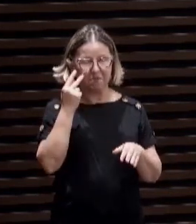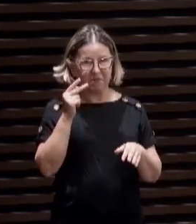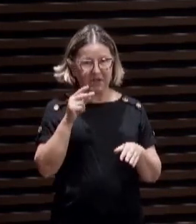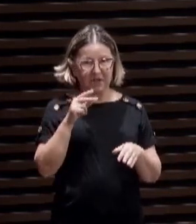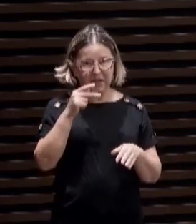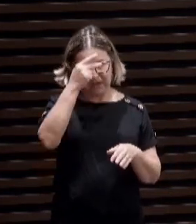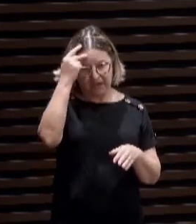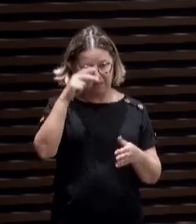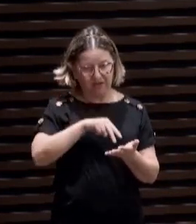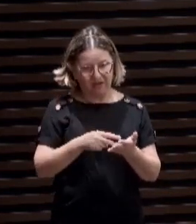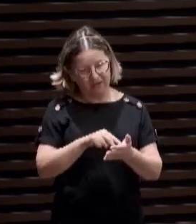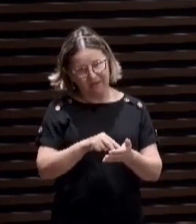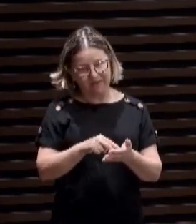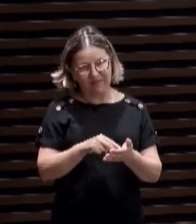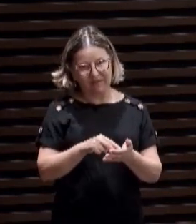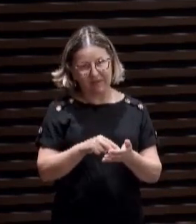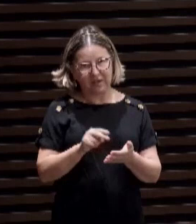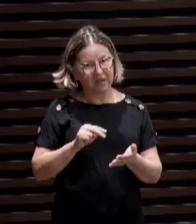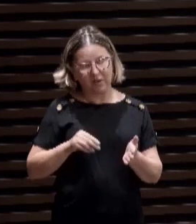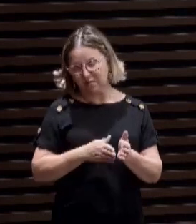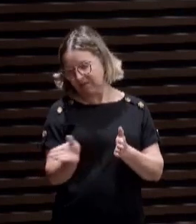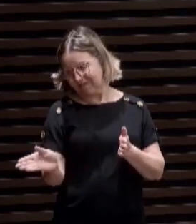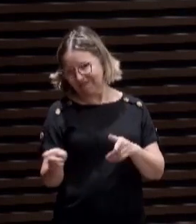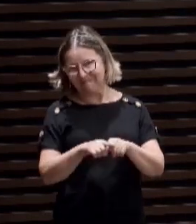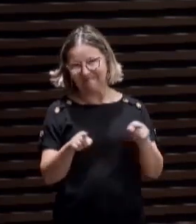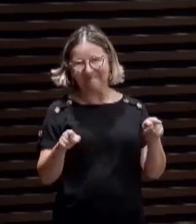manco, antes seja curado.